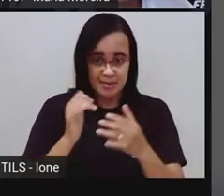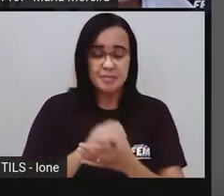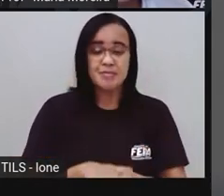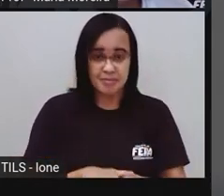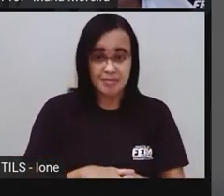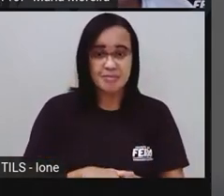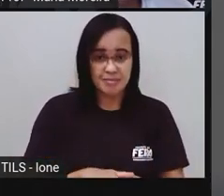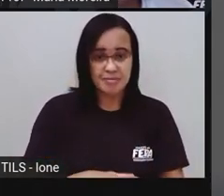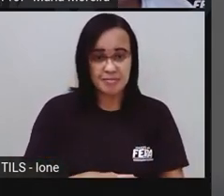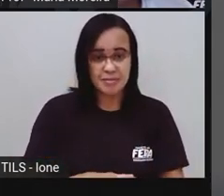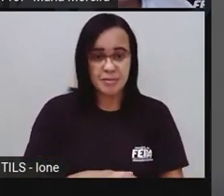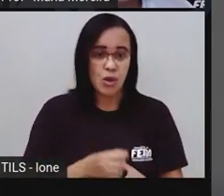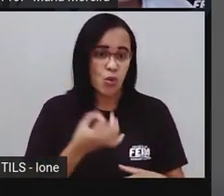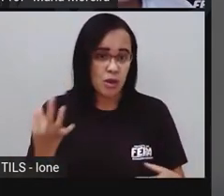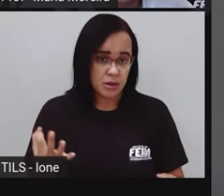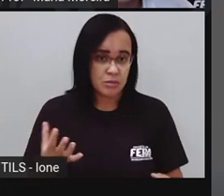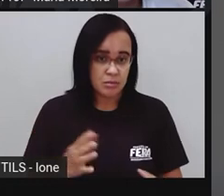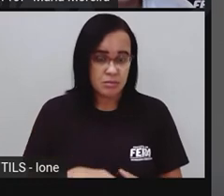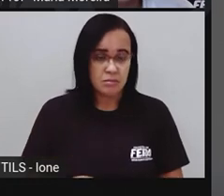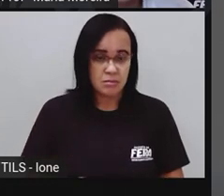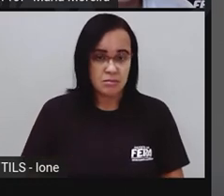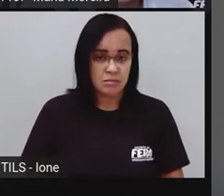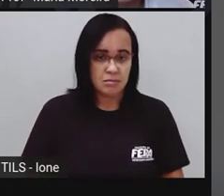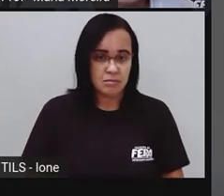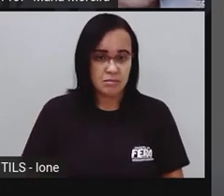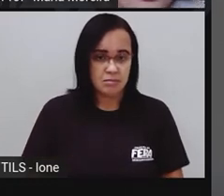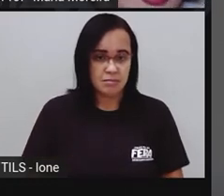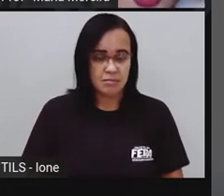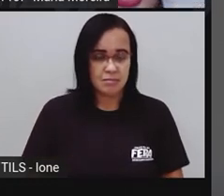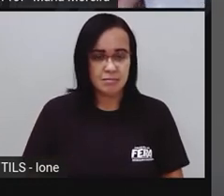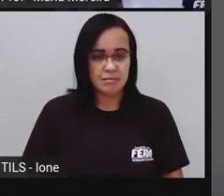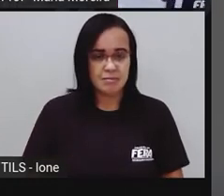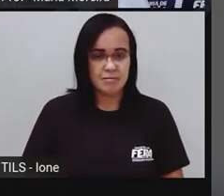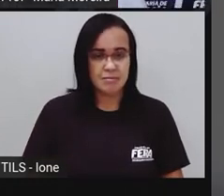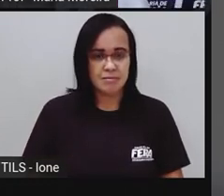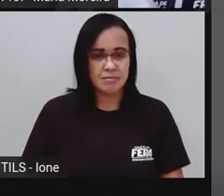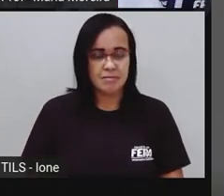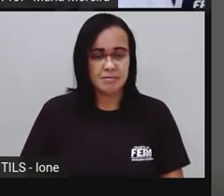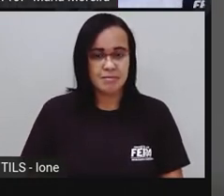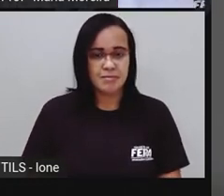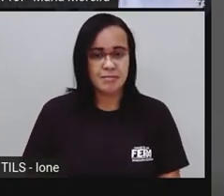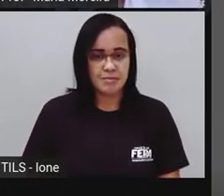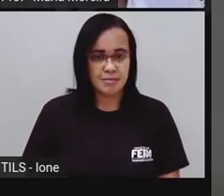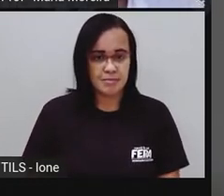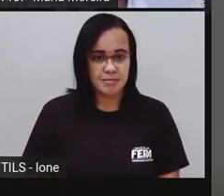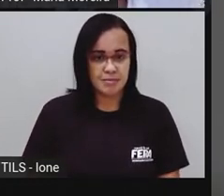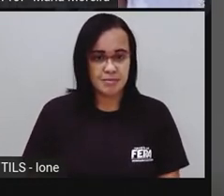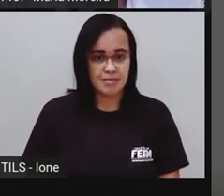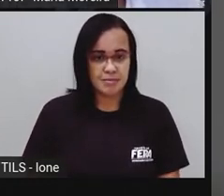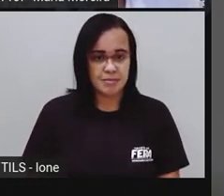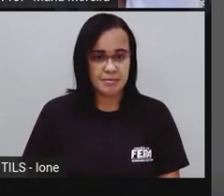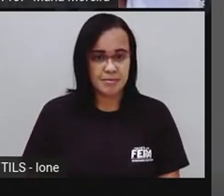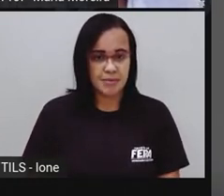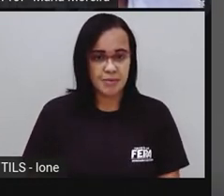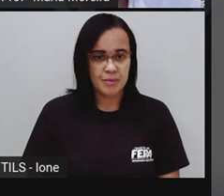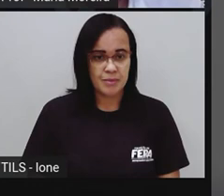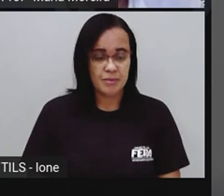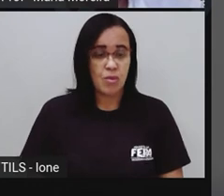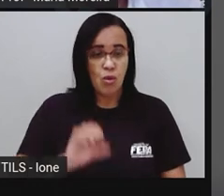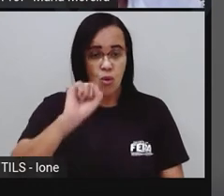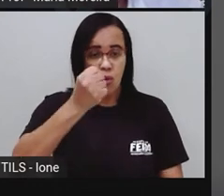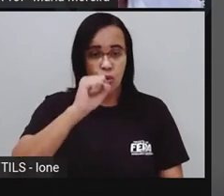o boneco e foram quantos bonecos para chegar para frente boneco foram